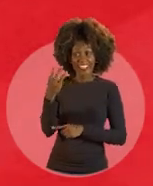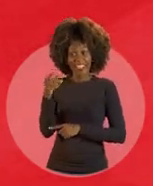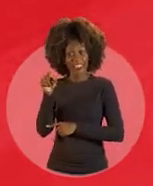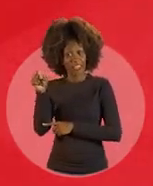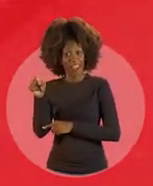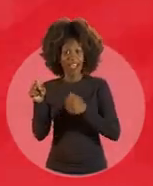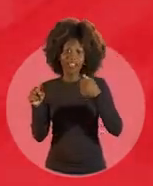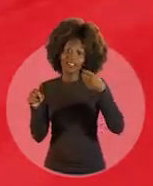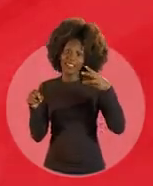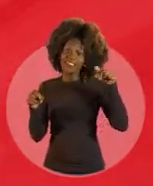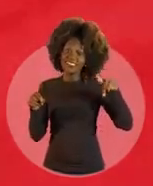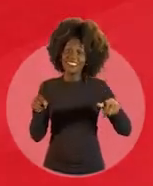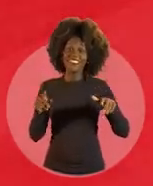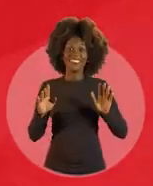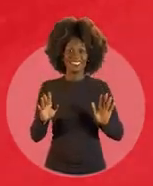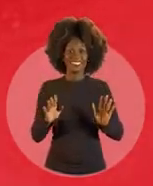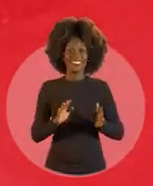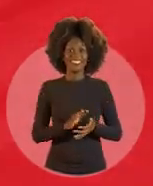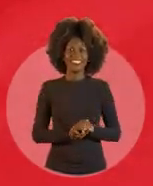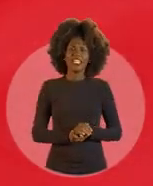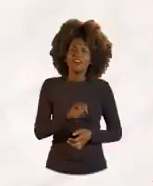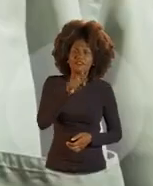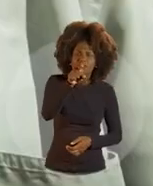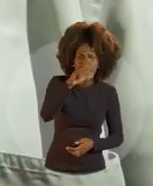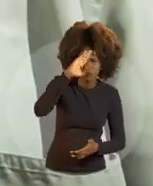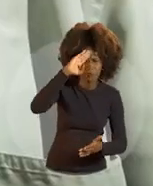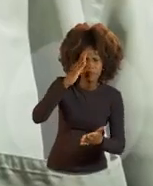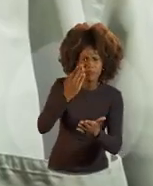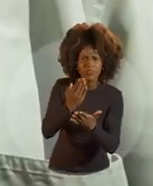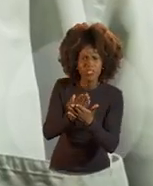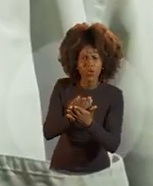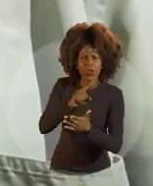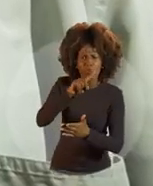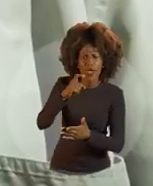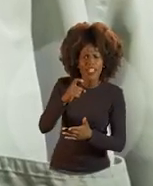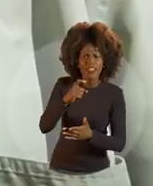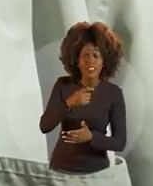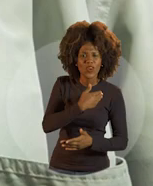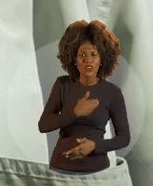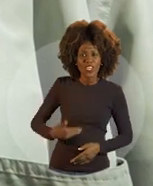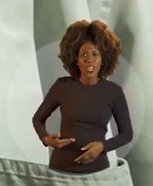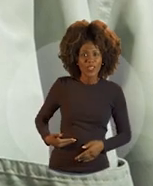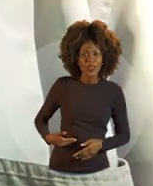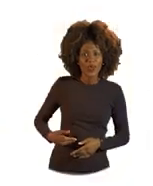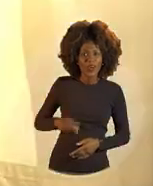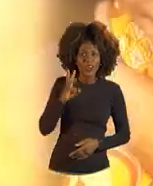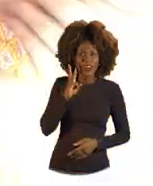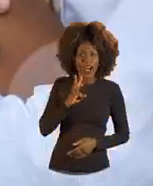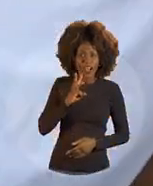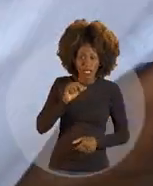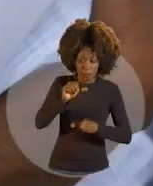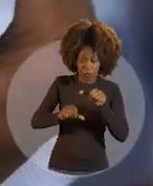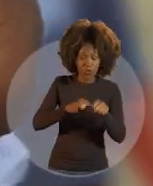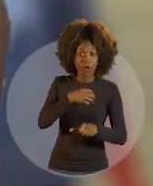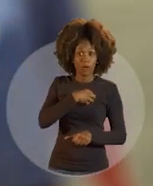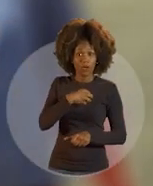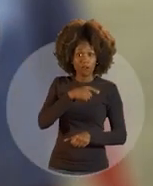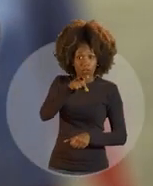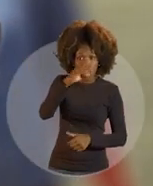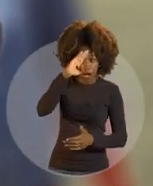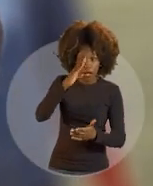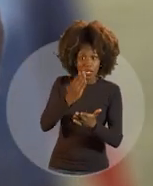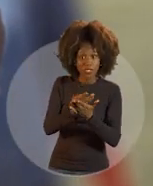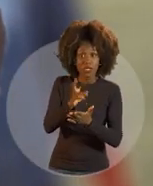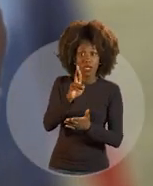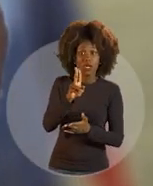lá, é 13 cá. Você acreditou em Wagner e a Bahia mudou. Você acreditou em